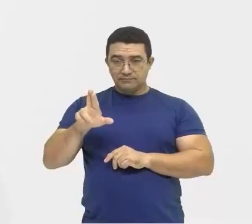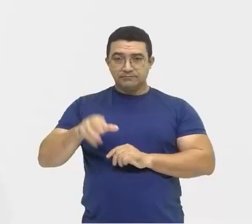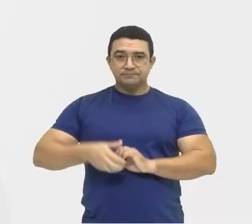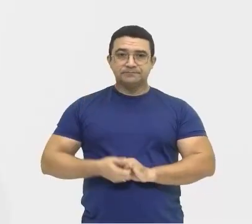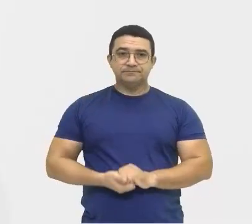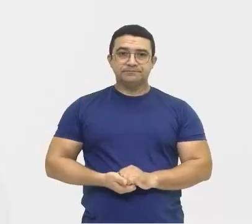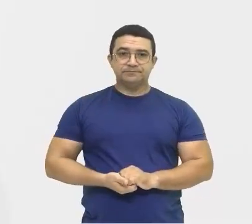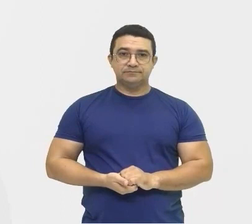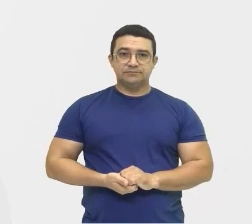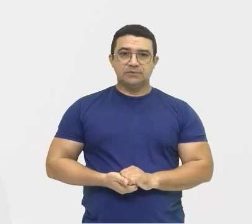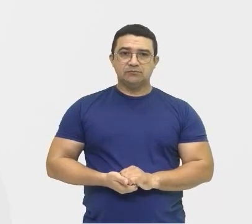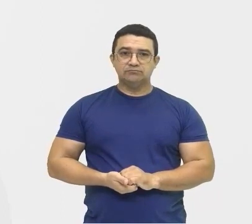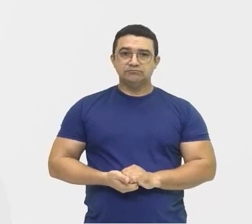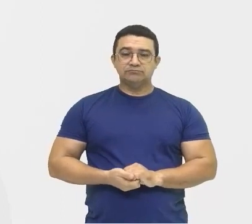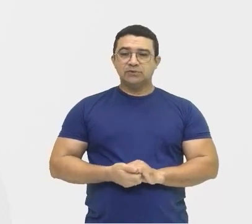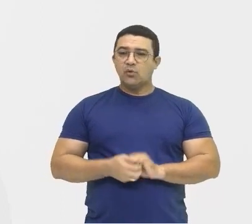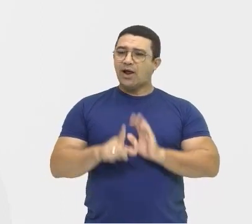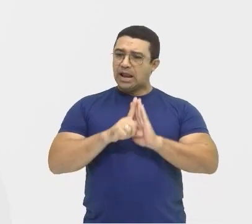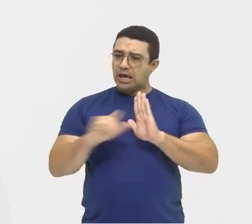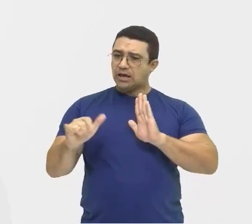Kepler. E ela fala sobre as